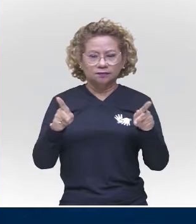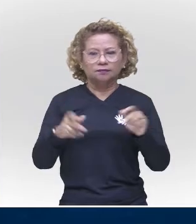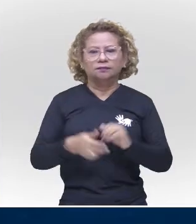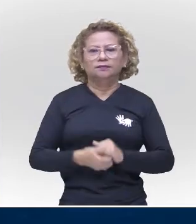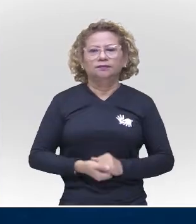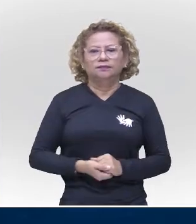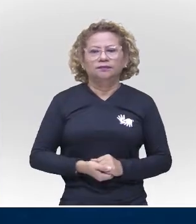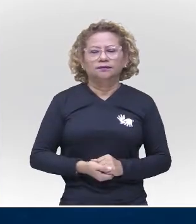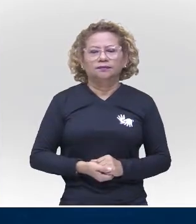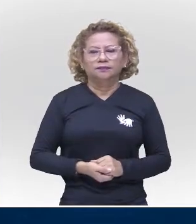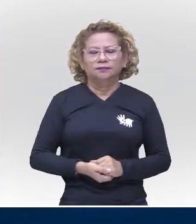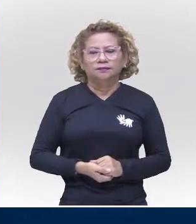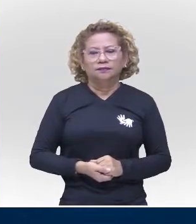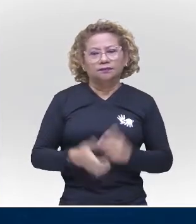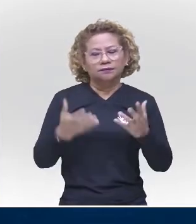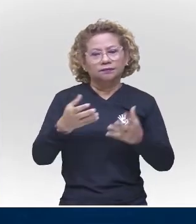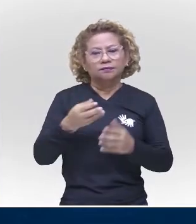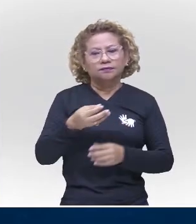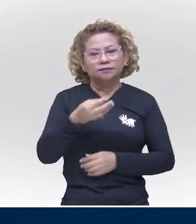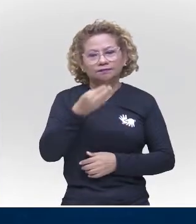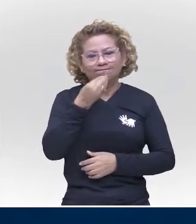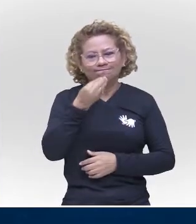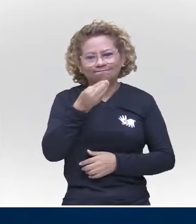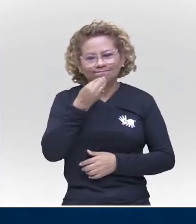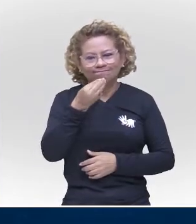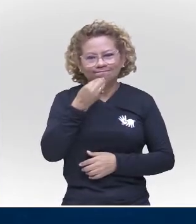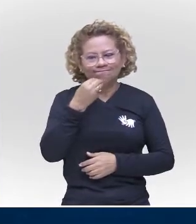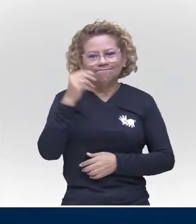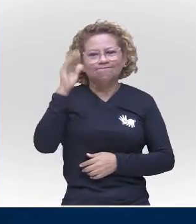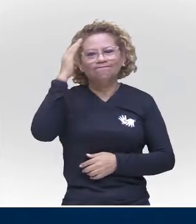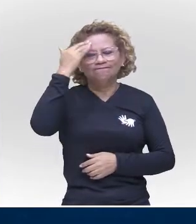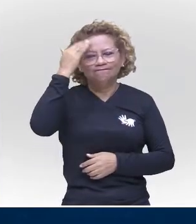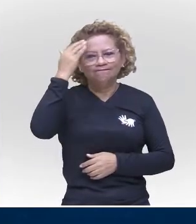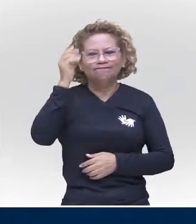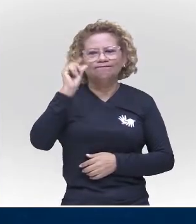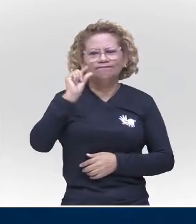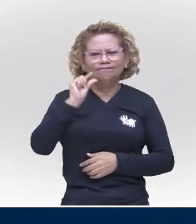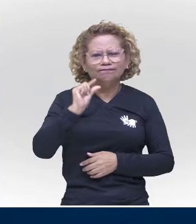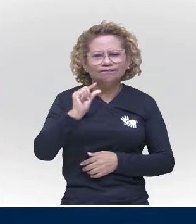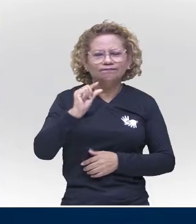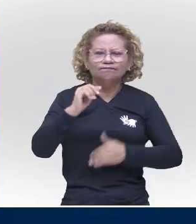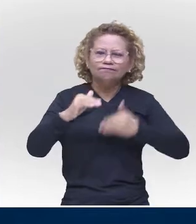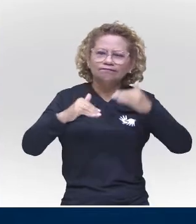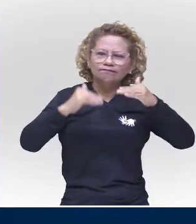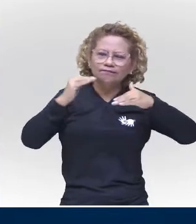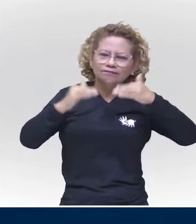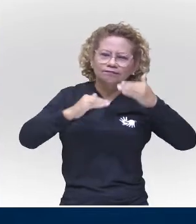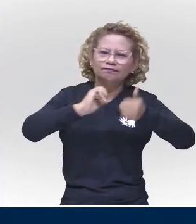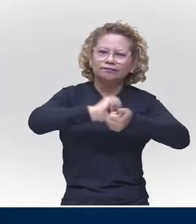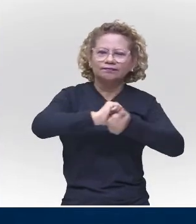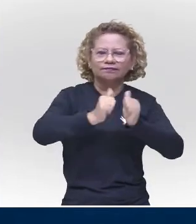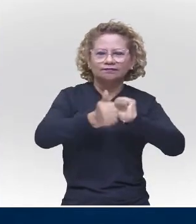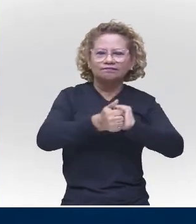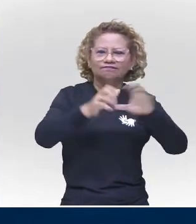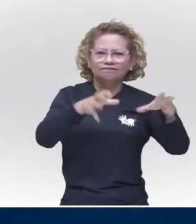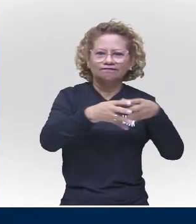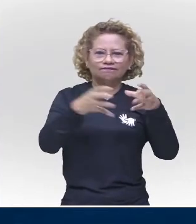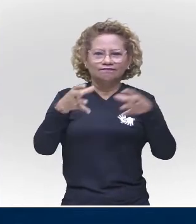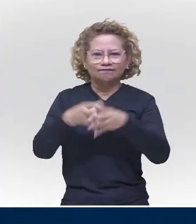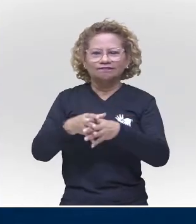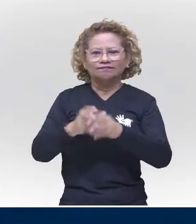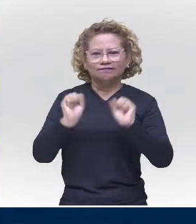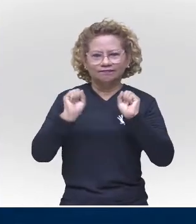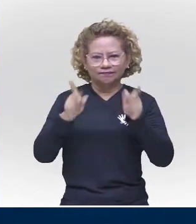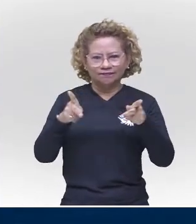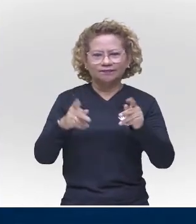esportes. Espero que vocês tenham gostado e que vocês tenham entendido um pouquinho mais a respeito dos esportes coletivos.